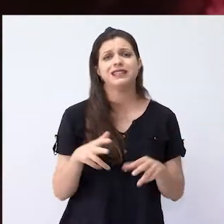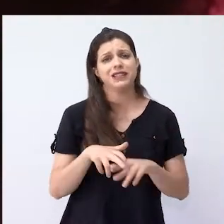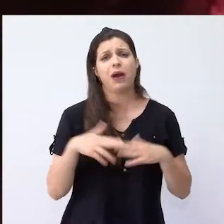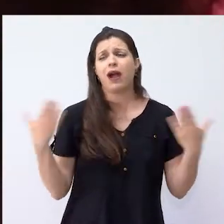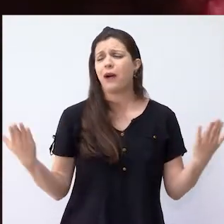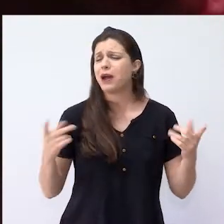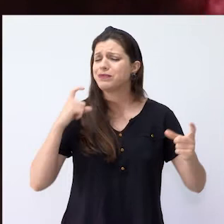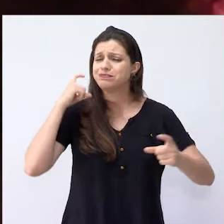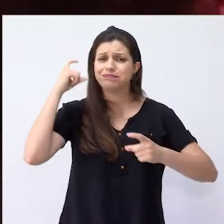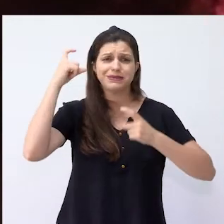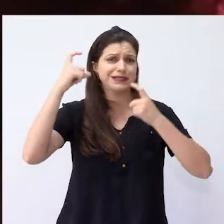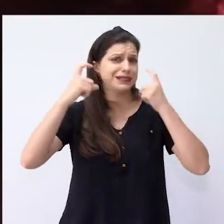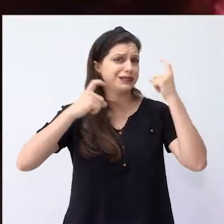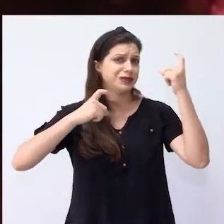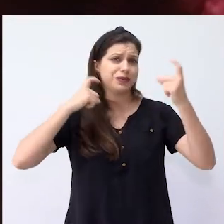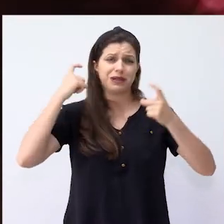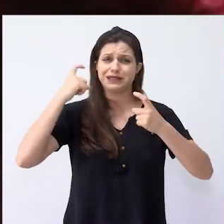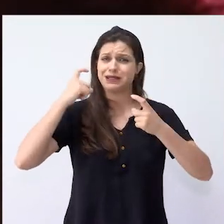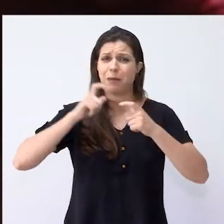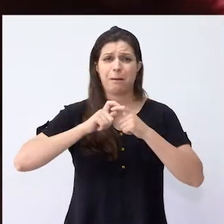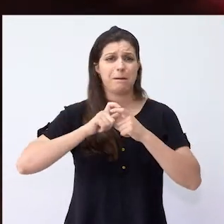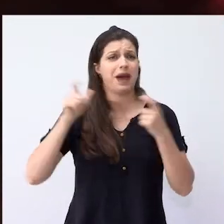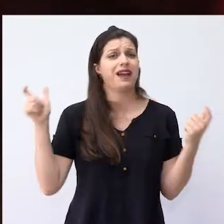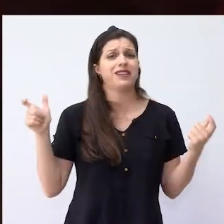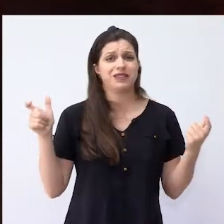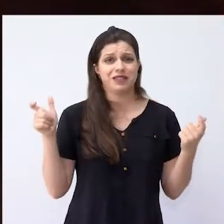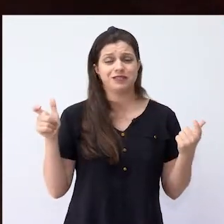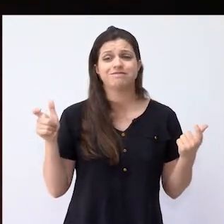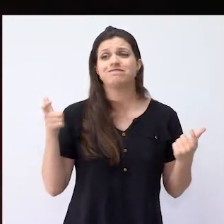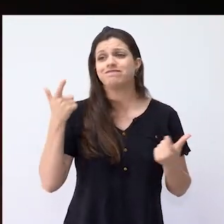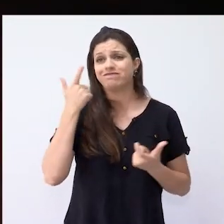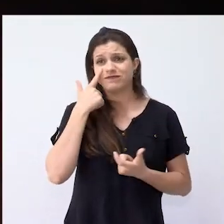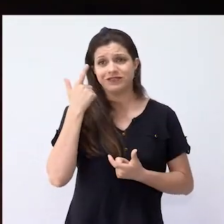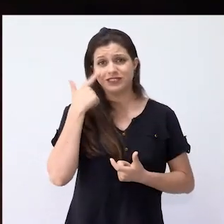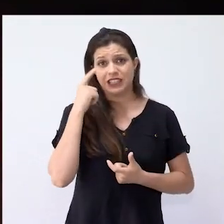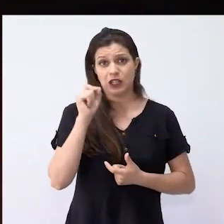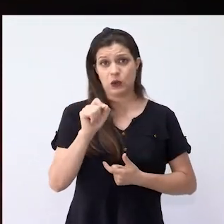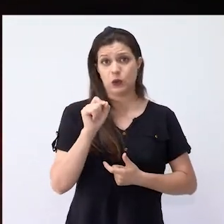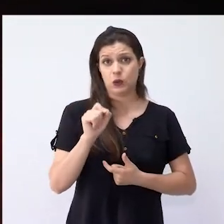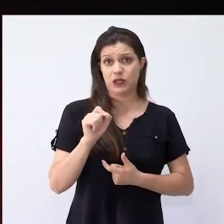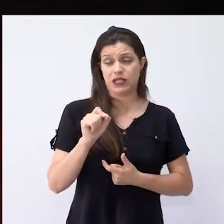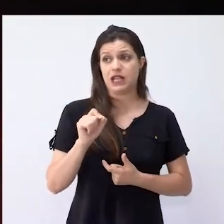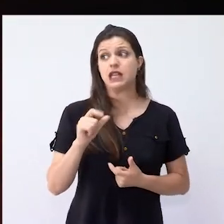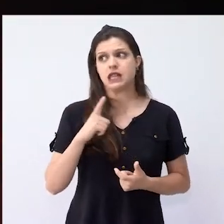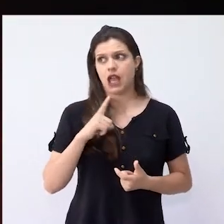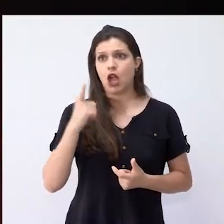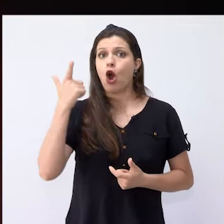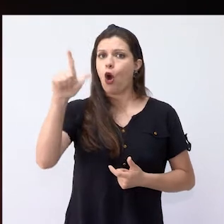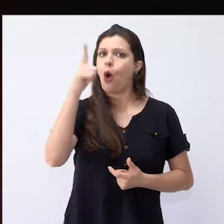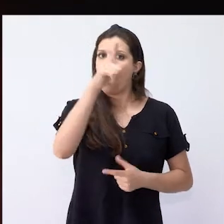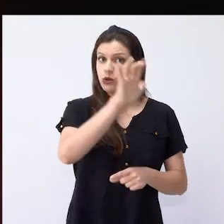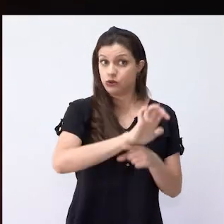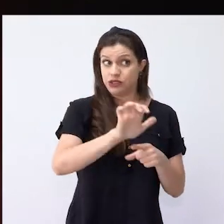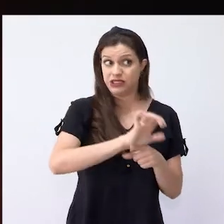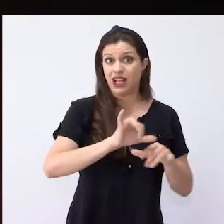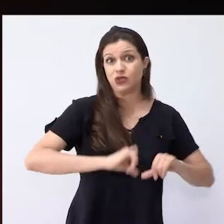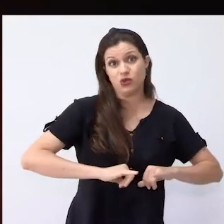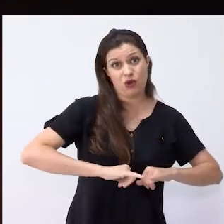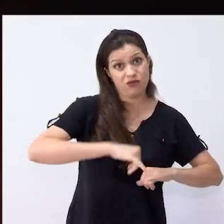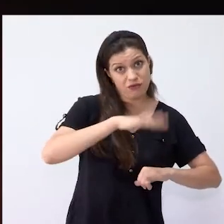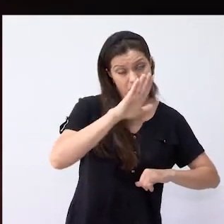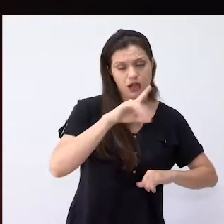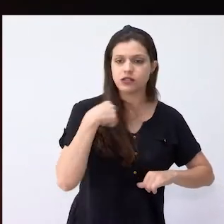uma preocupação imensa nesse momento, porque a gente vê que houve um impacto. Claro que o nosso estado, frente a outros estados da